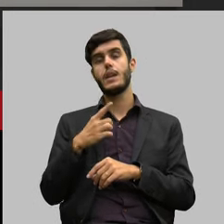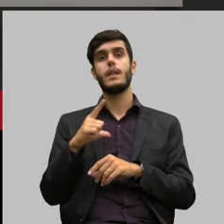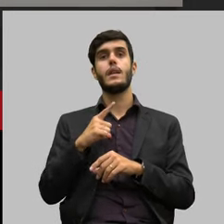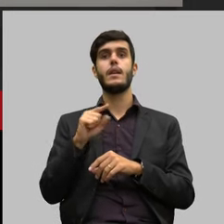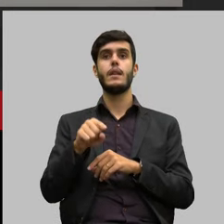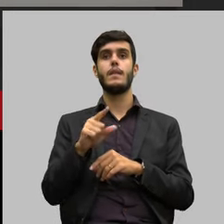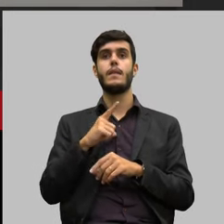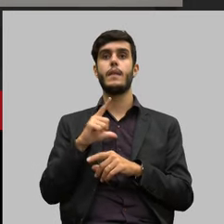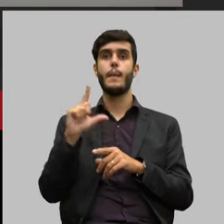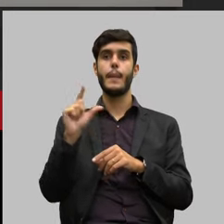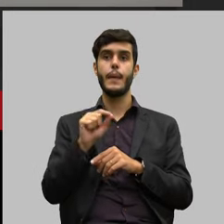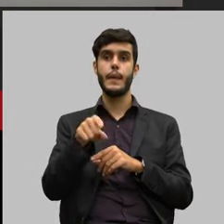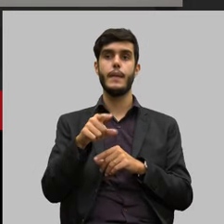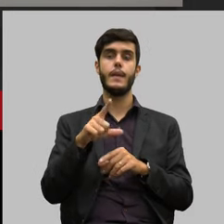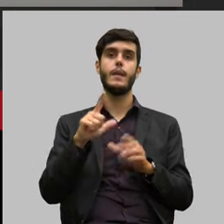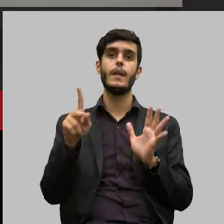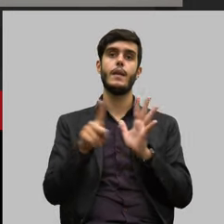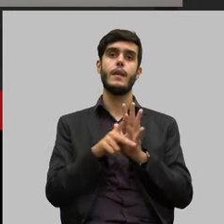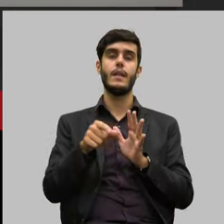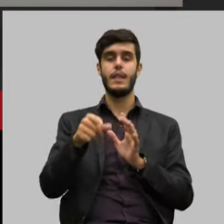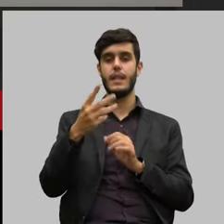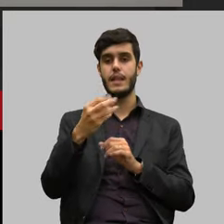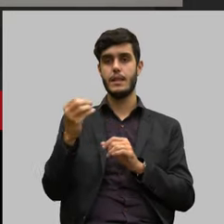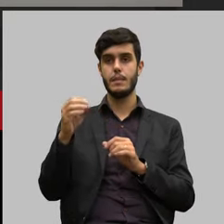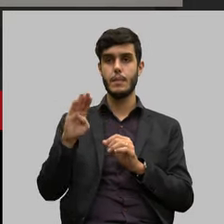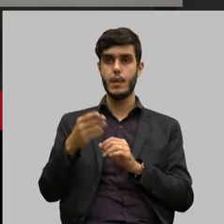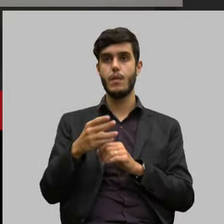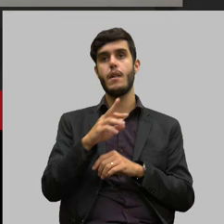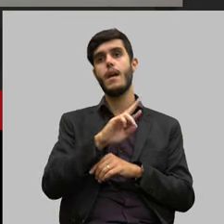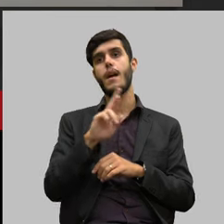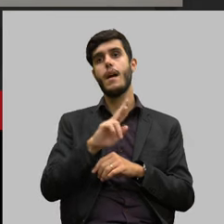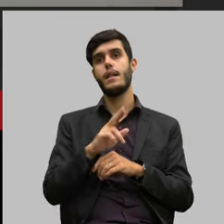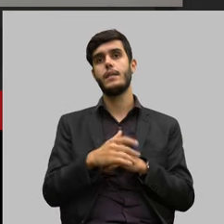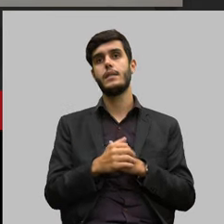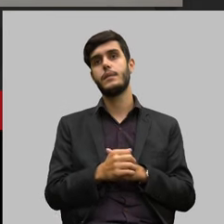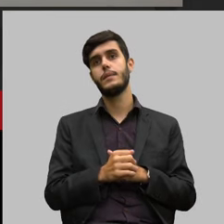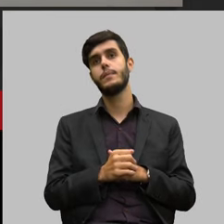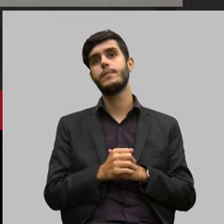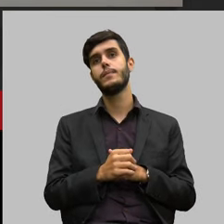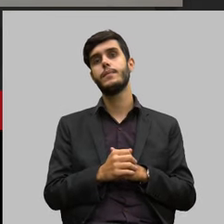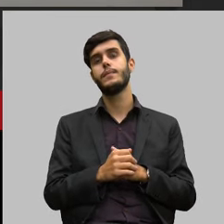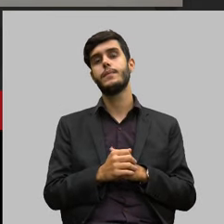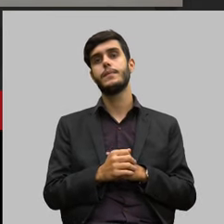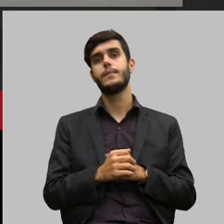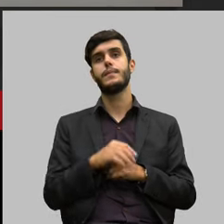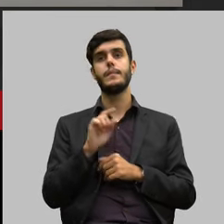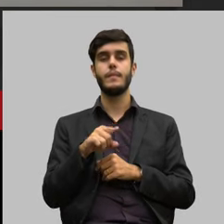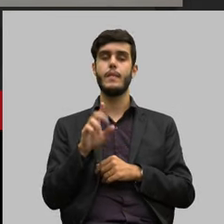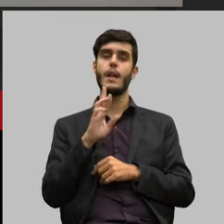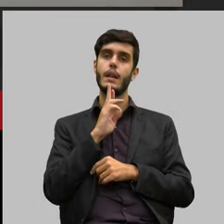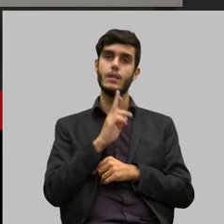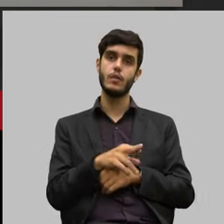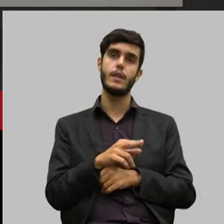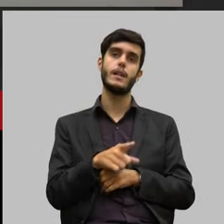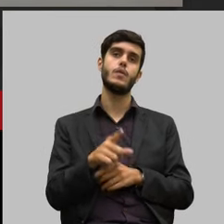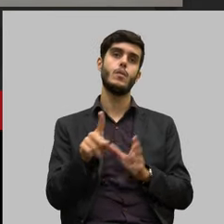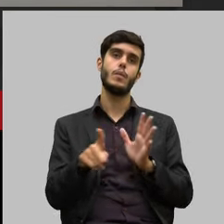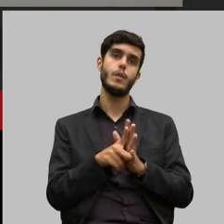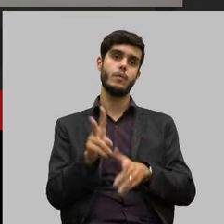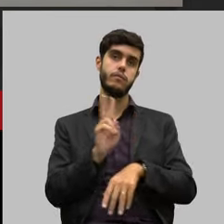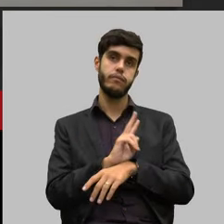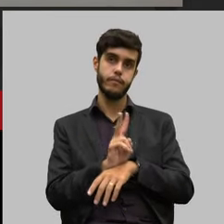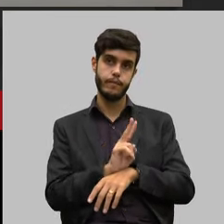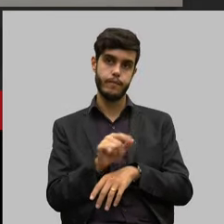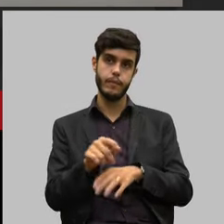superav de R 300 milhões reais eh é um resultado fiscal não é exatamente o a mesma